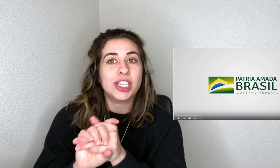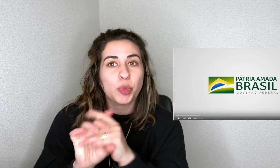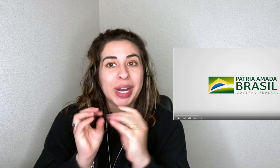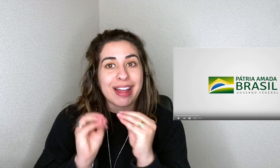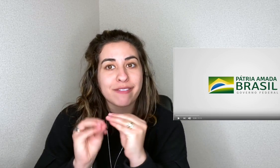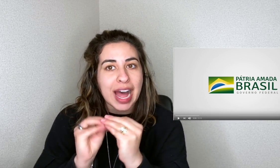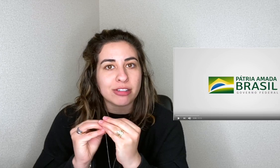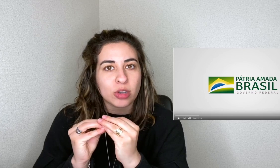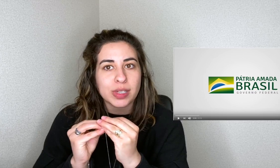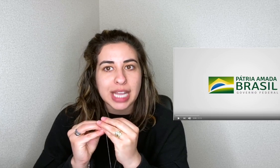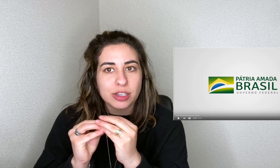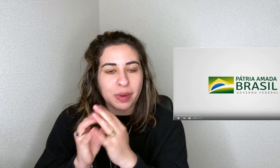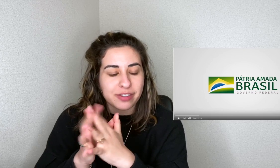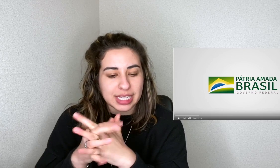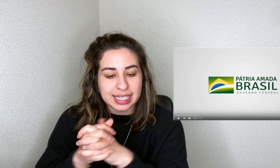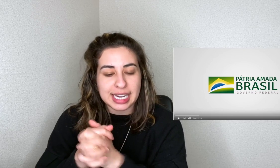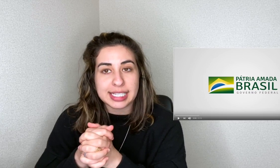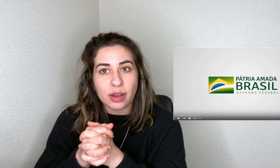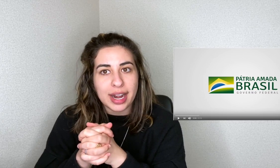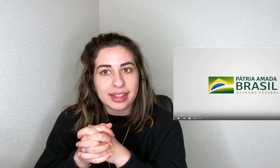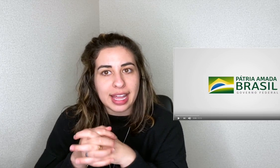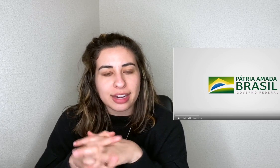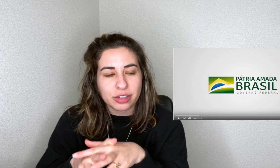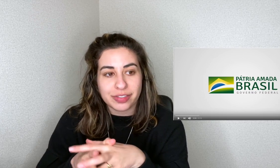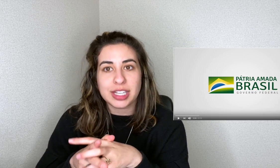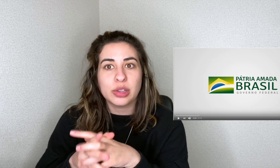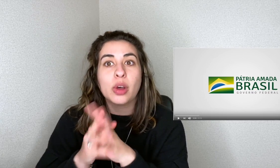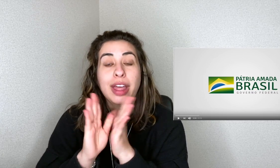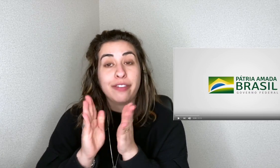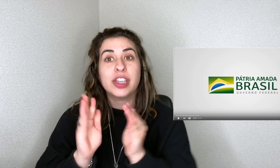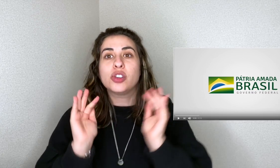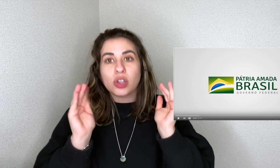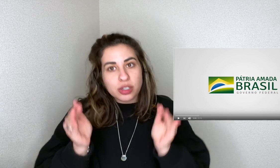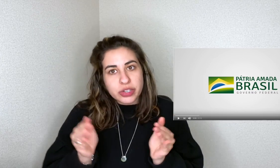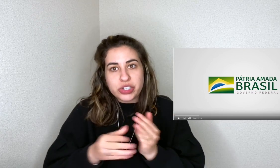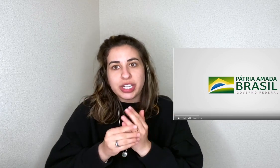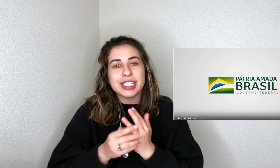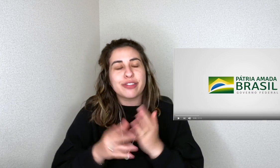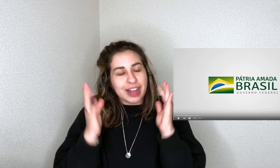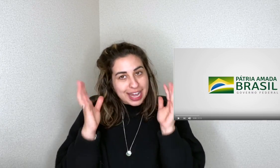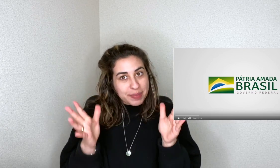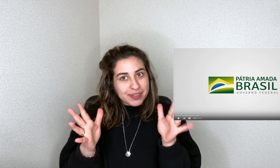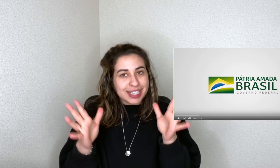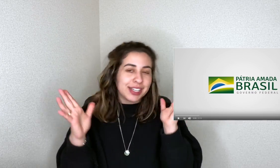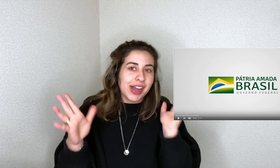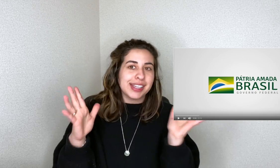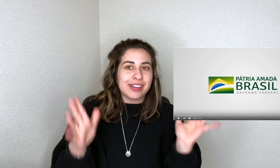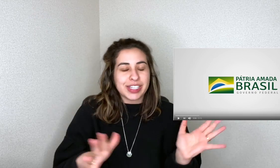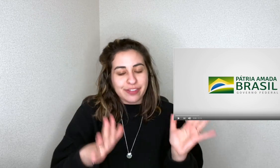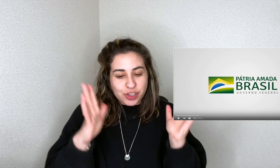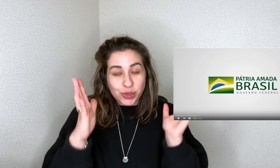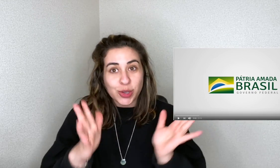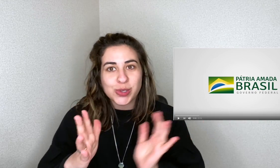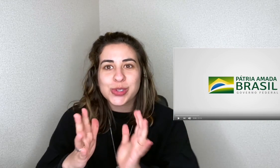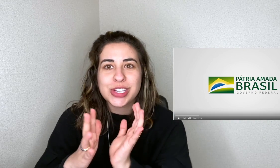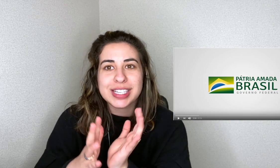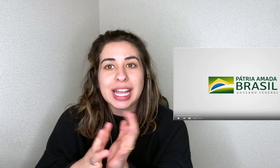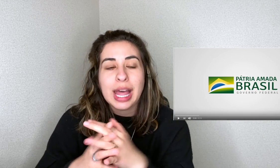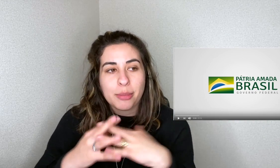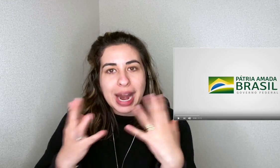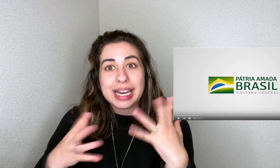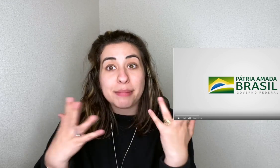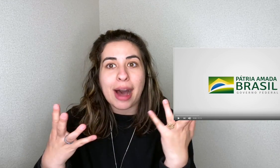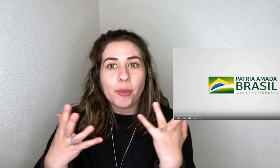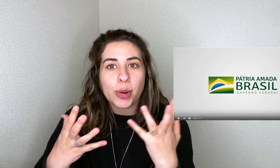chamei gente para dar vários conselhos para vocês aí nessa quarentena. Eu tô fazendo vídeo todos os dias. Eu falei para vocês que eu ia tentar fazer vídeo todos os